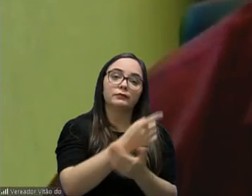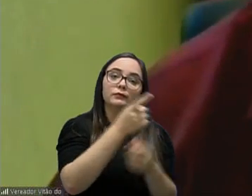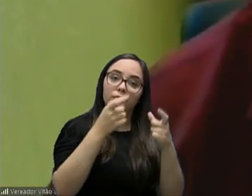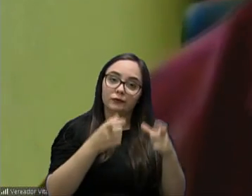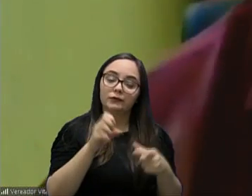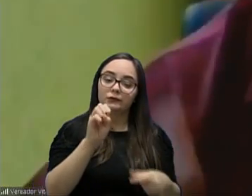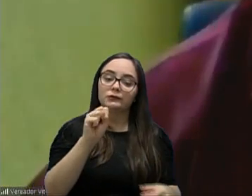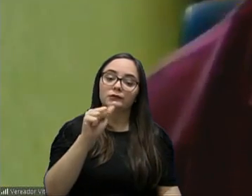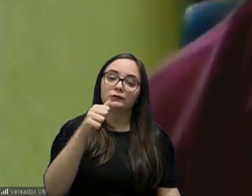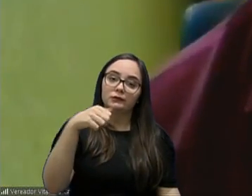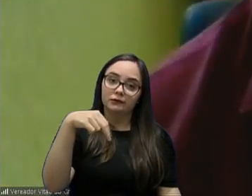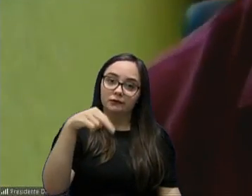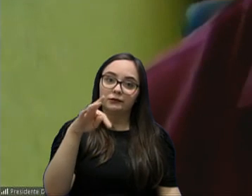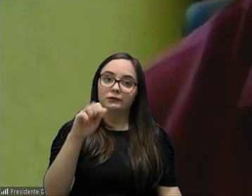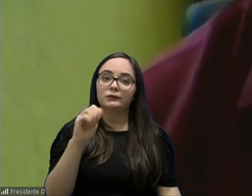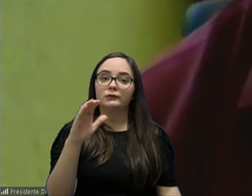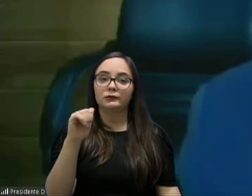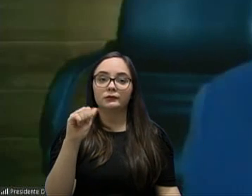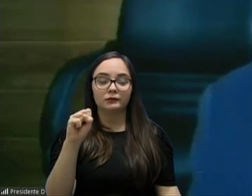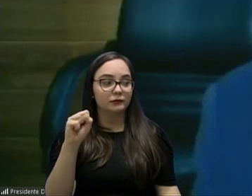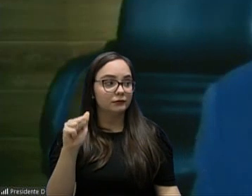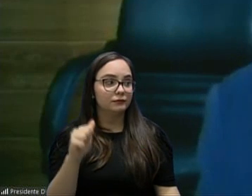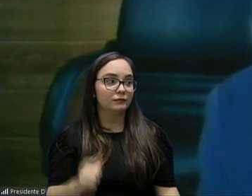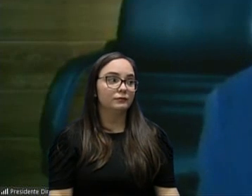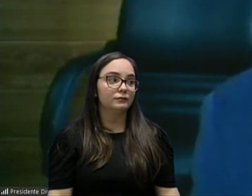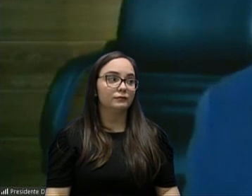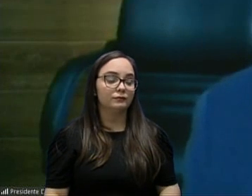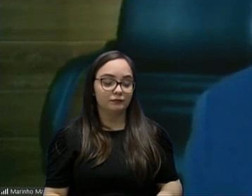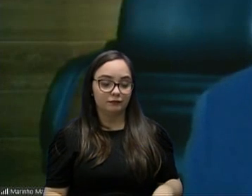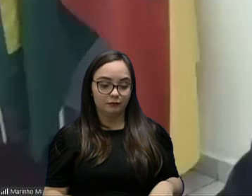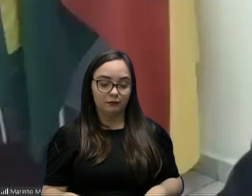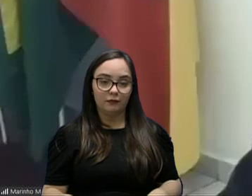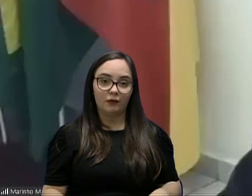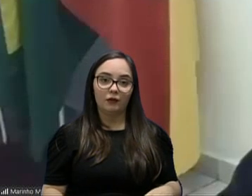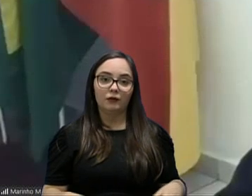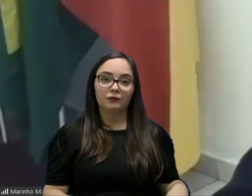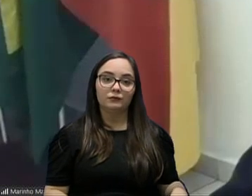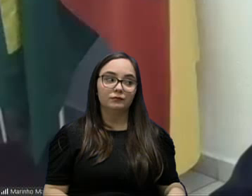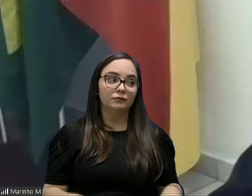Casa, em vários hospitais. Outro faleceu ontem.